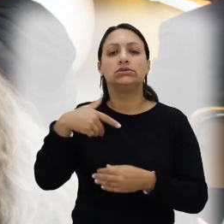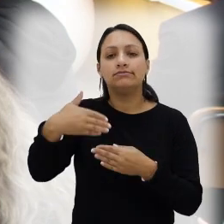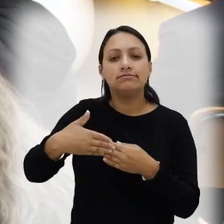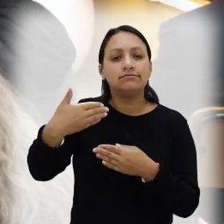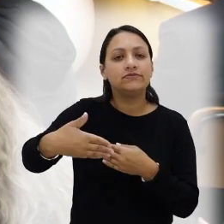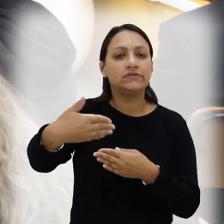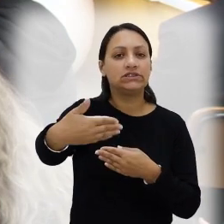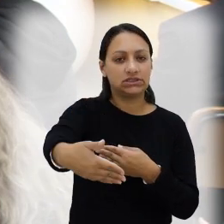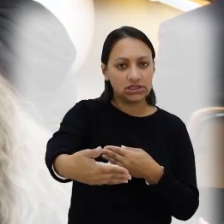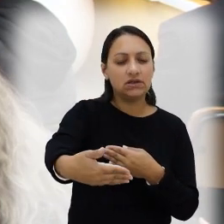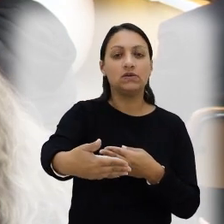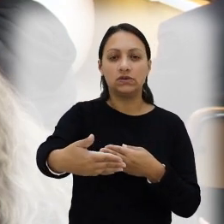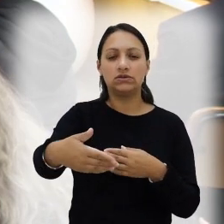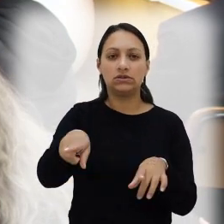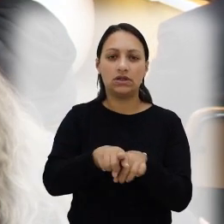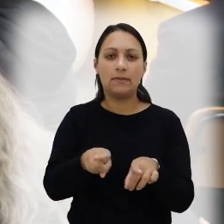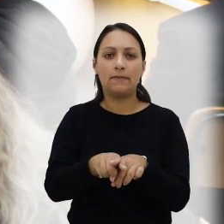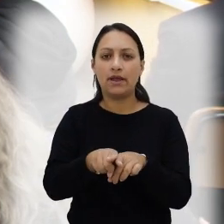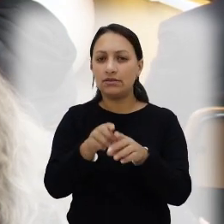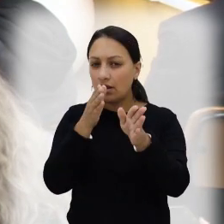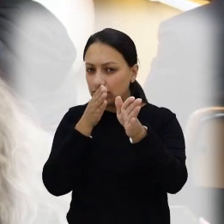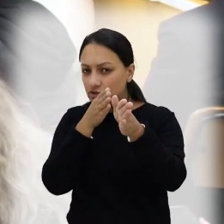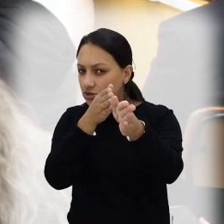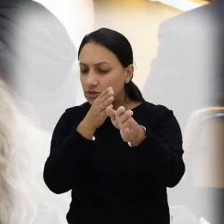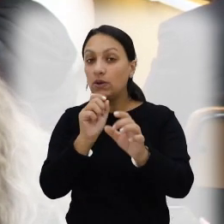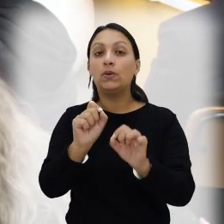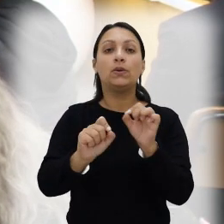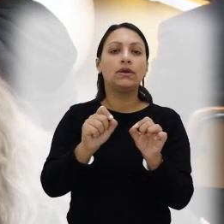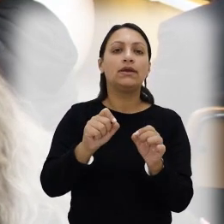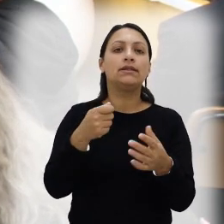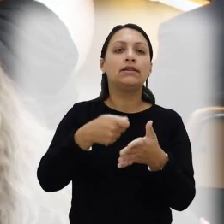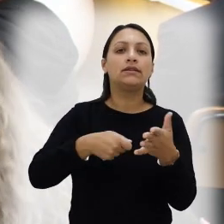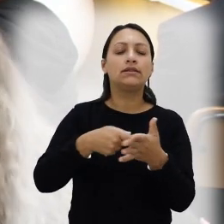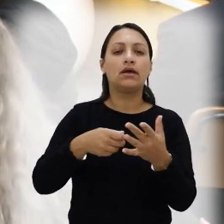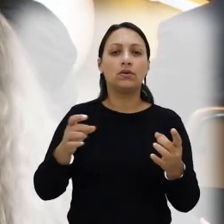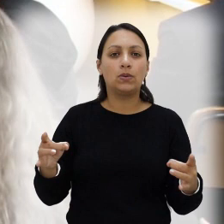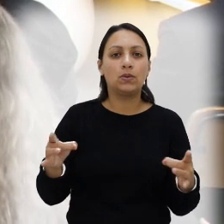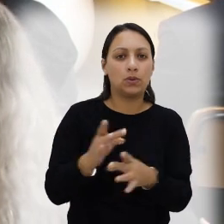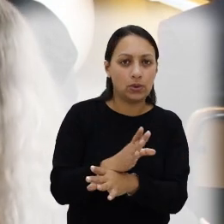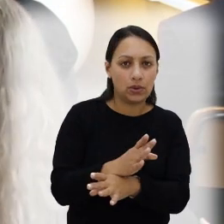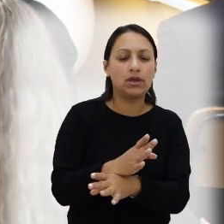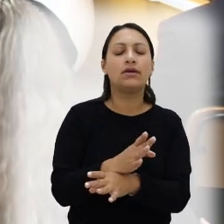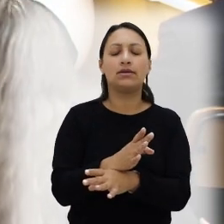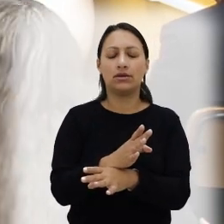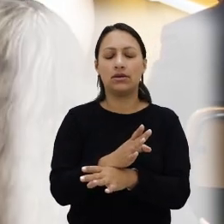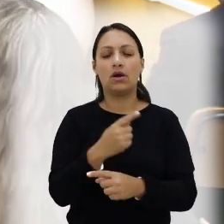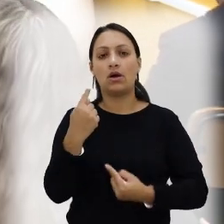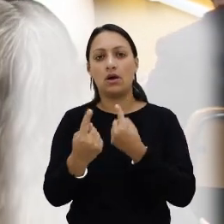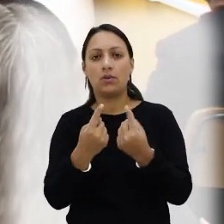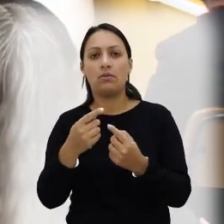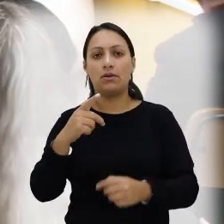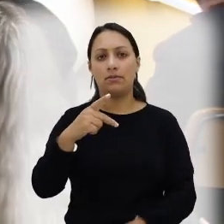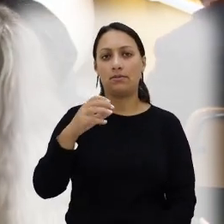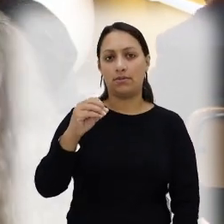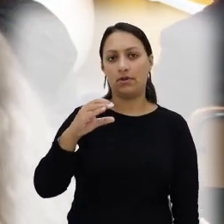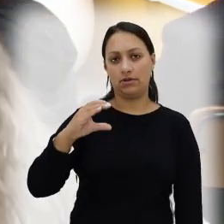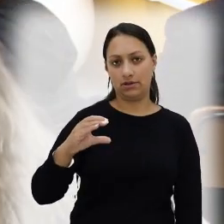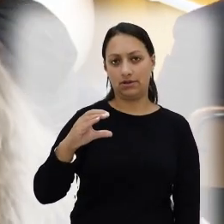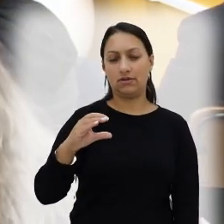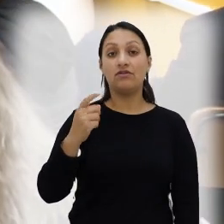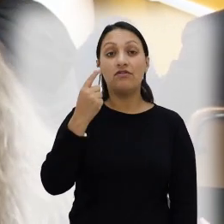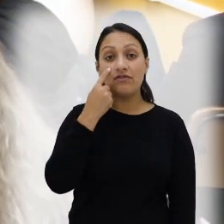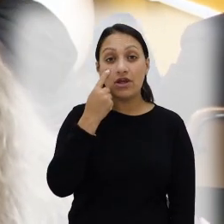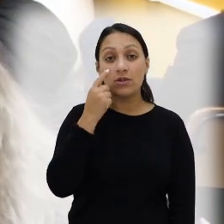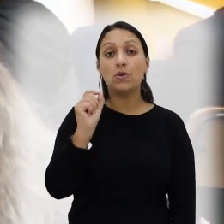então, na direção de, quem sabe, concretizar efetivamente, né, alguma POC, visto